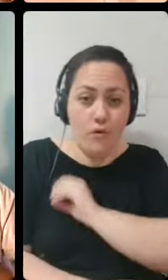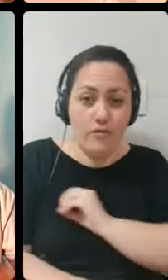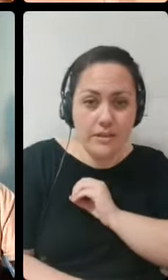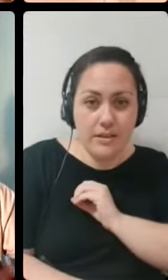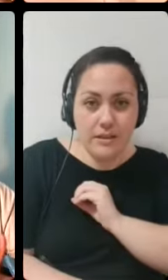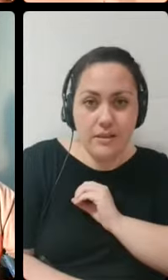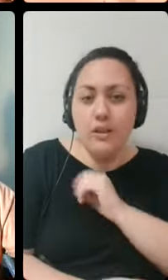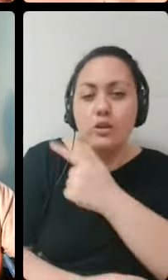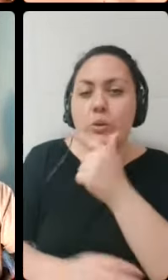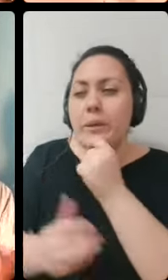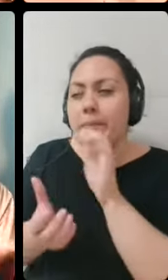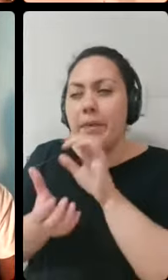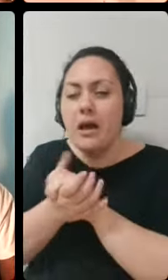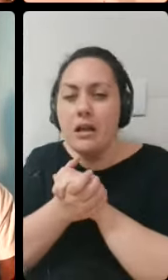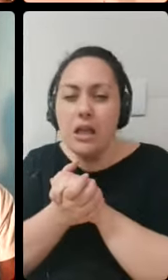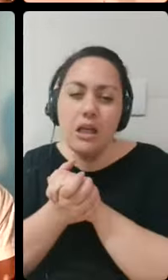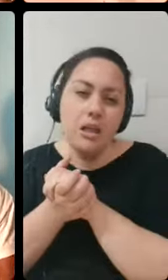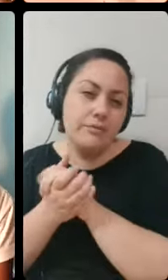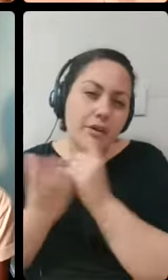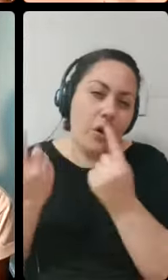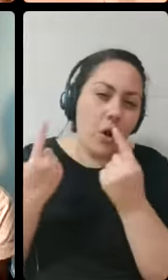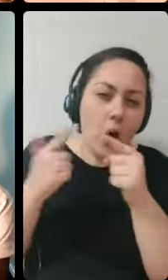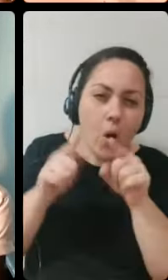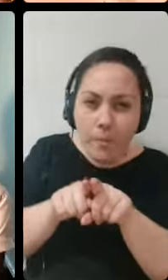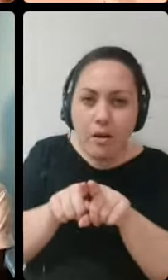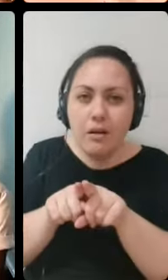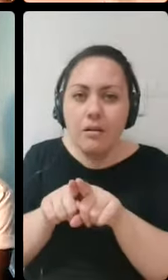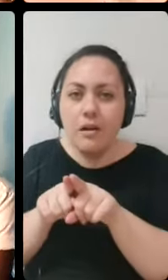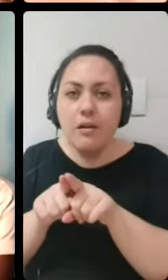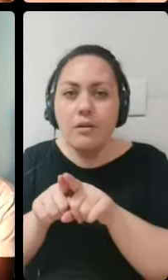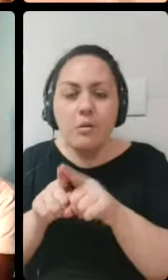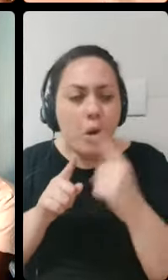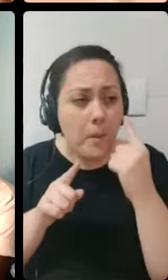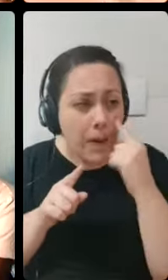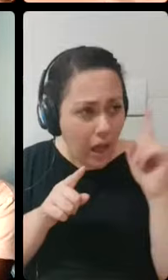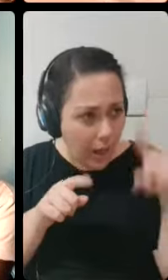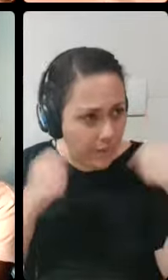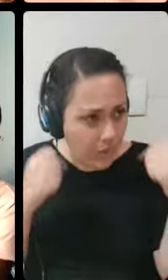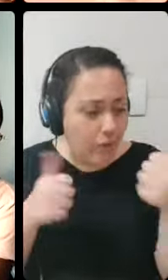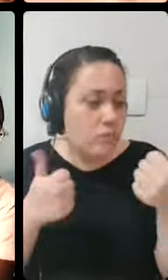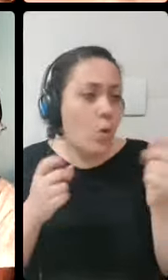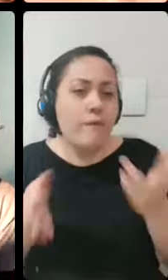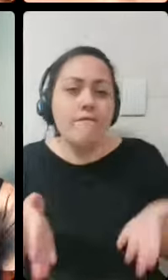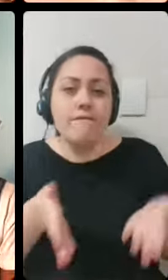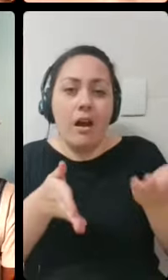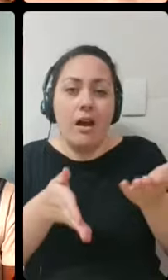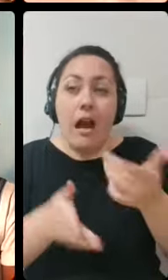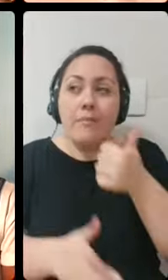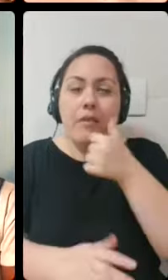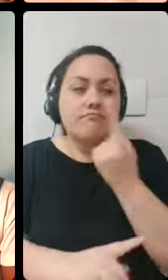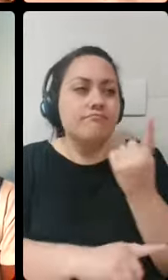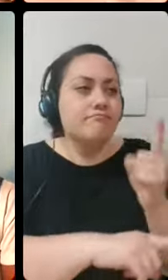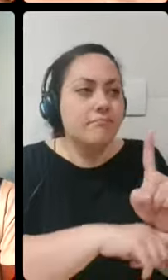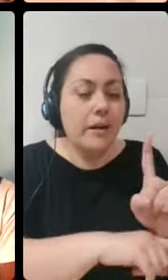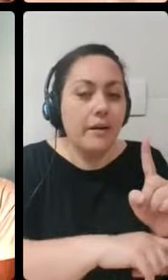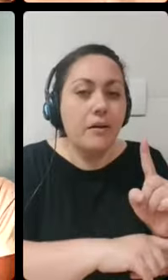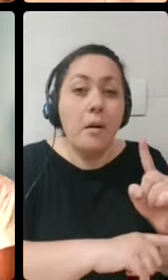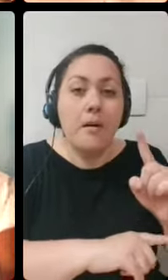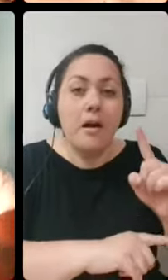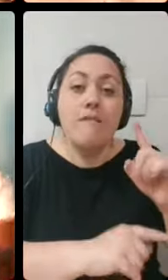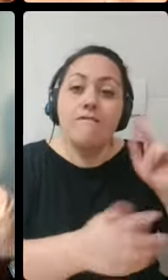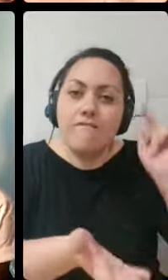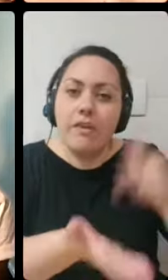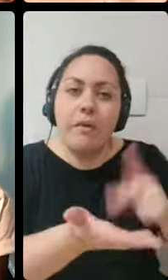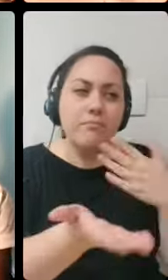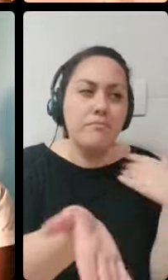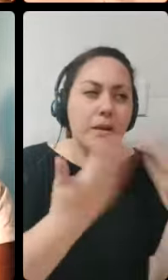delas, né? Alguém, quem mora com elas, soubesse o que que elas fizeram lá. Para eles, elas fizeram só um exercício físico, né? Mas elas